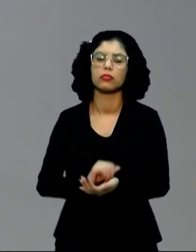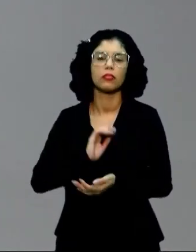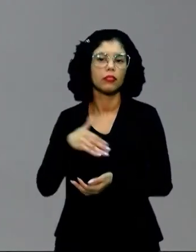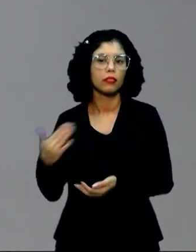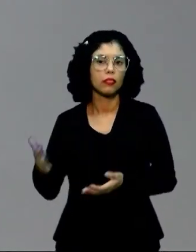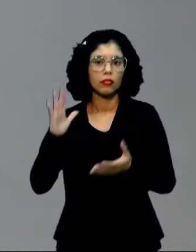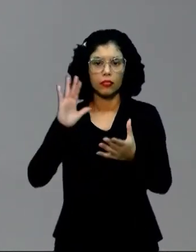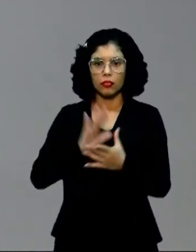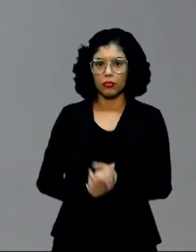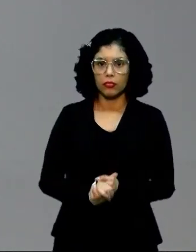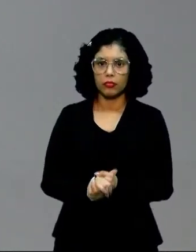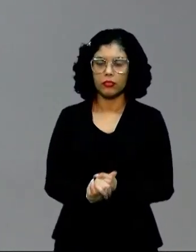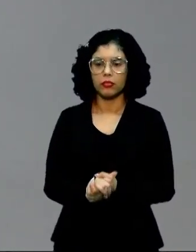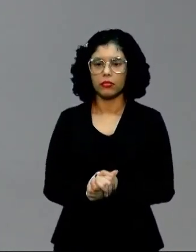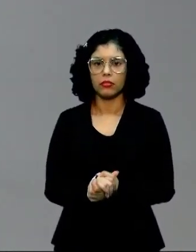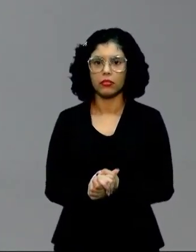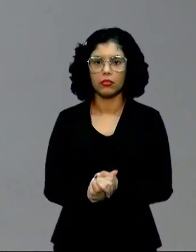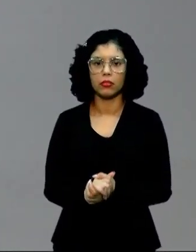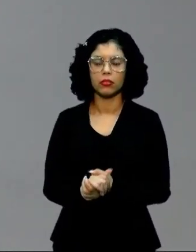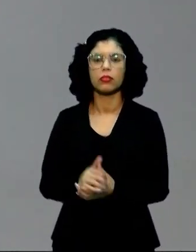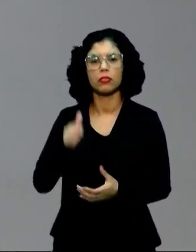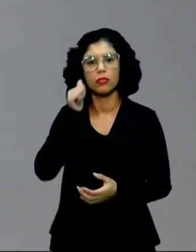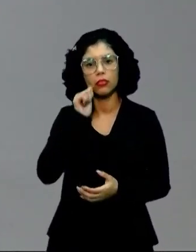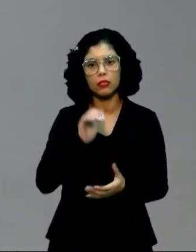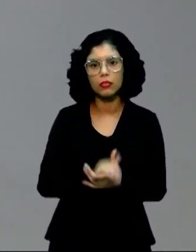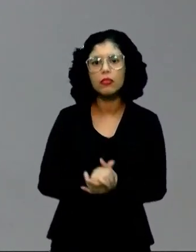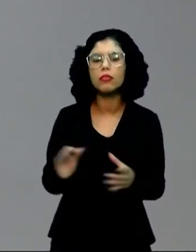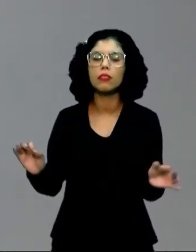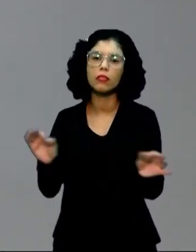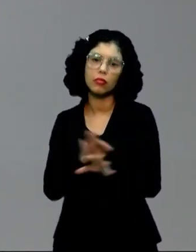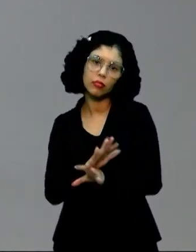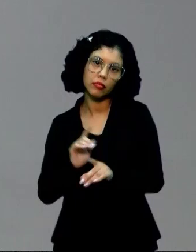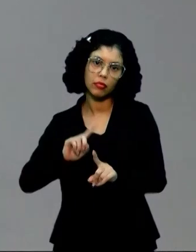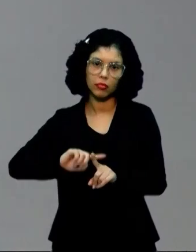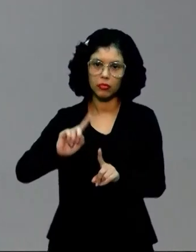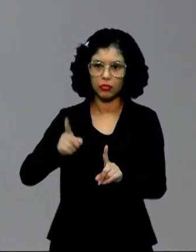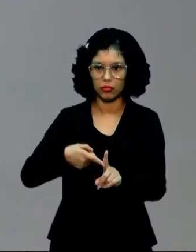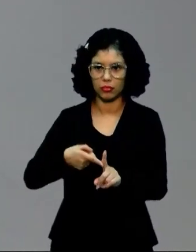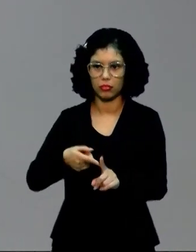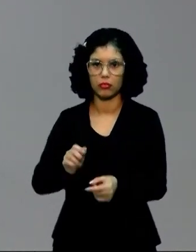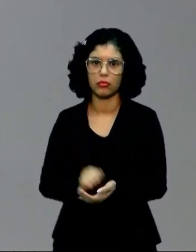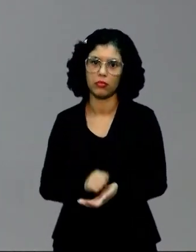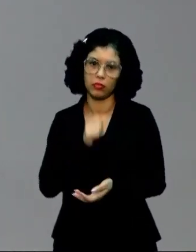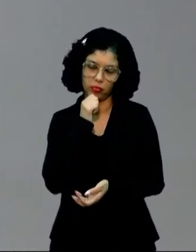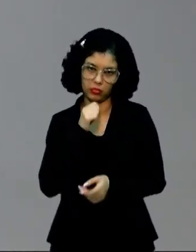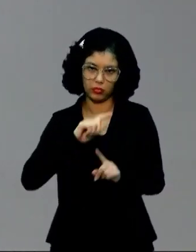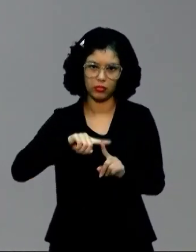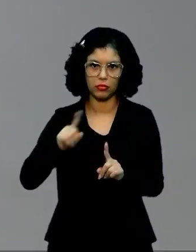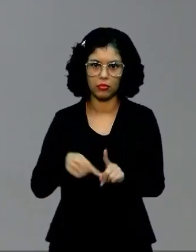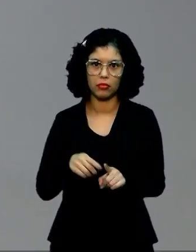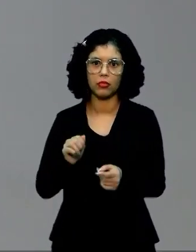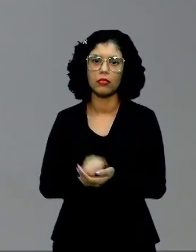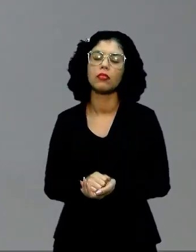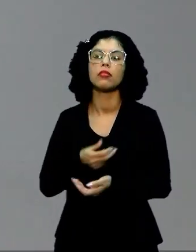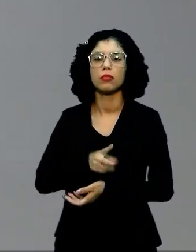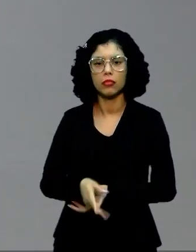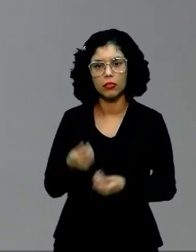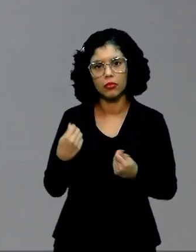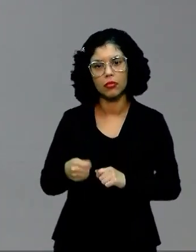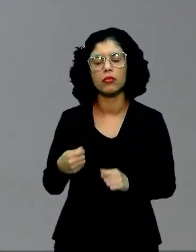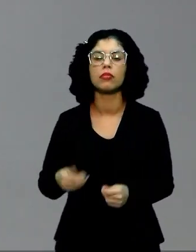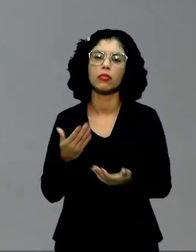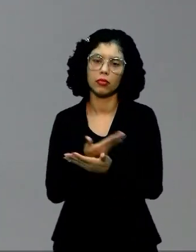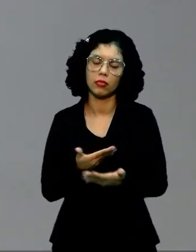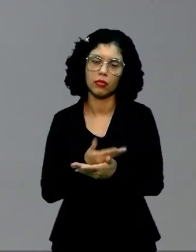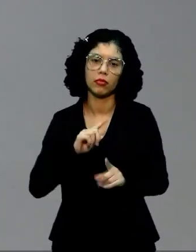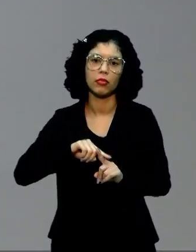ele se casa, a esposa dele acaba por engravidar. E aí ela engravida e ele tem que manter o filho que